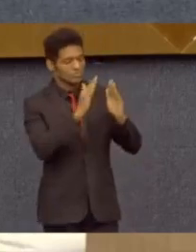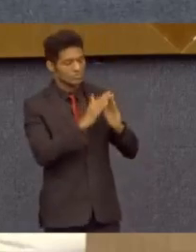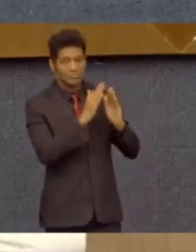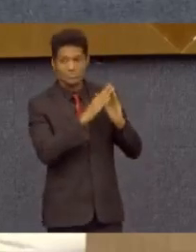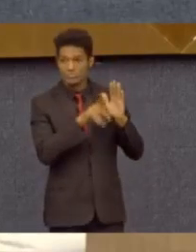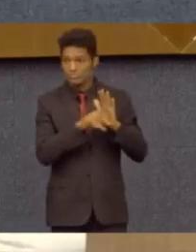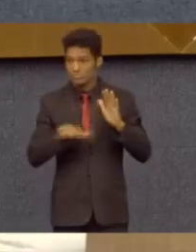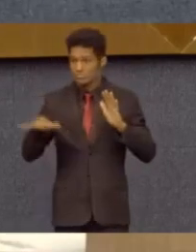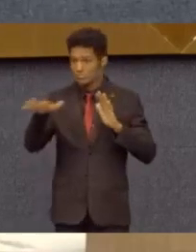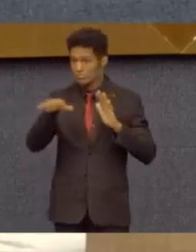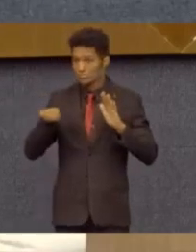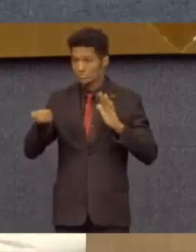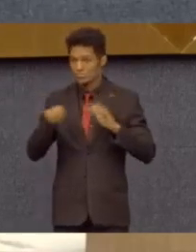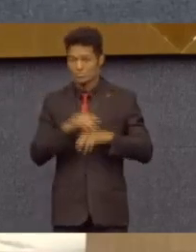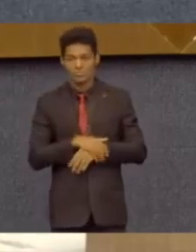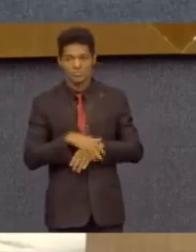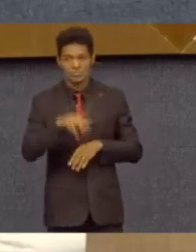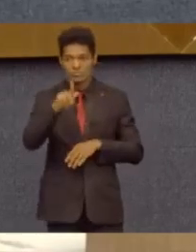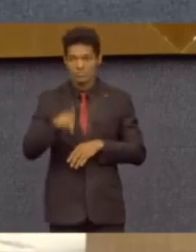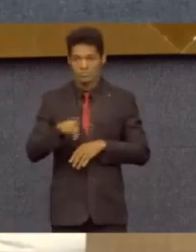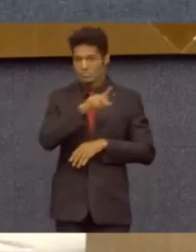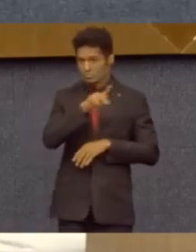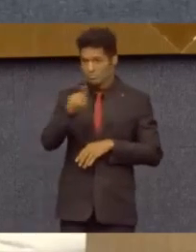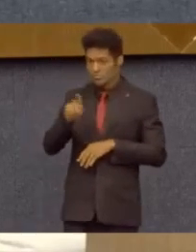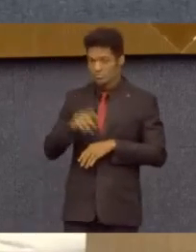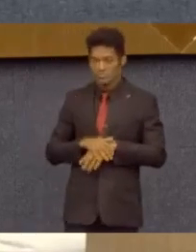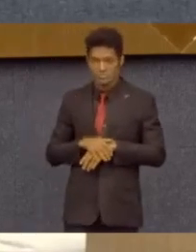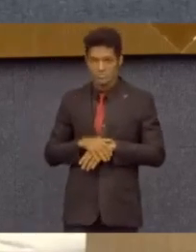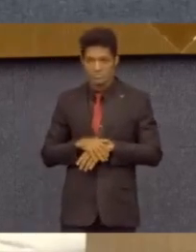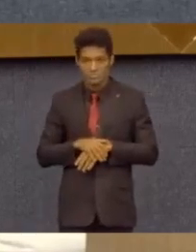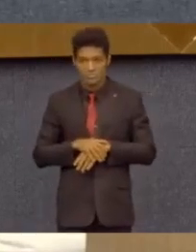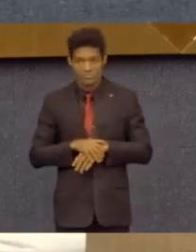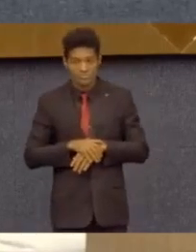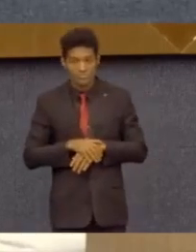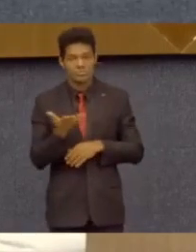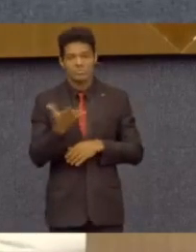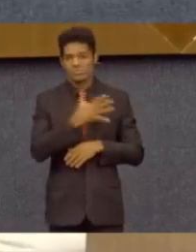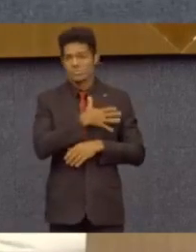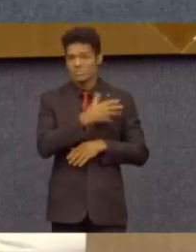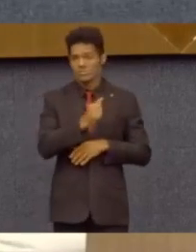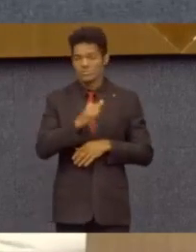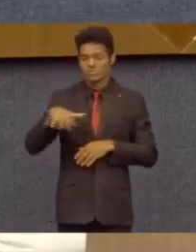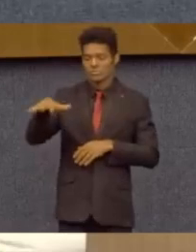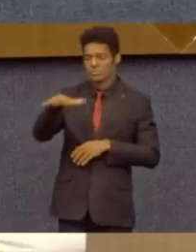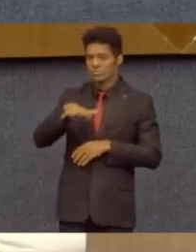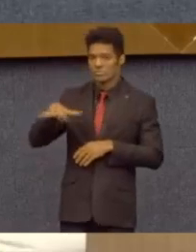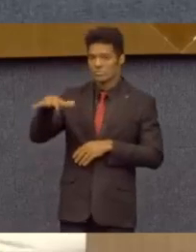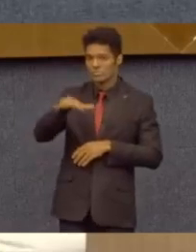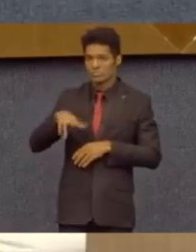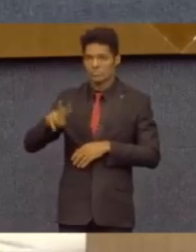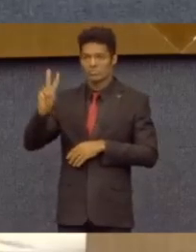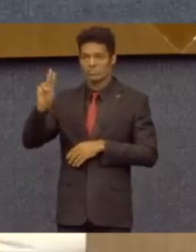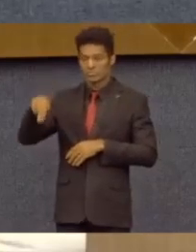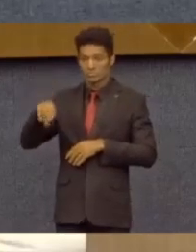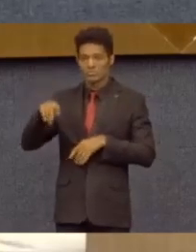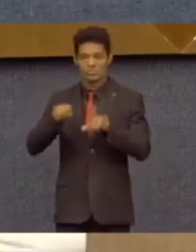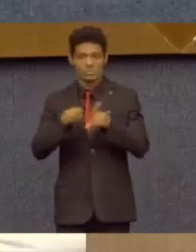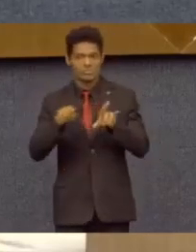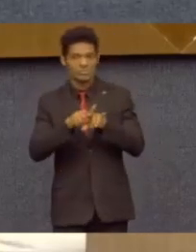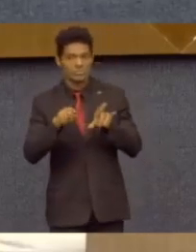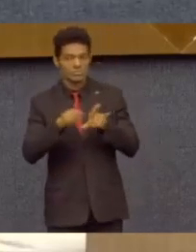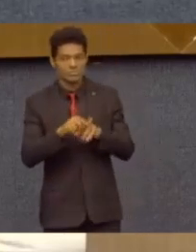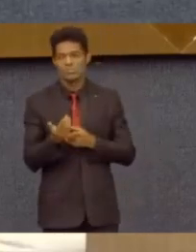Jefferson, filho do bairro Europa, região de Venda Nova, e caçula